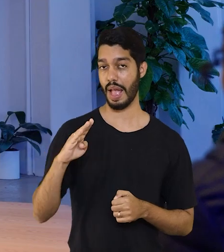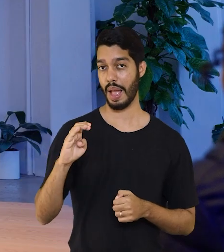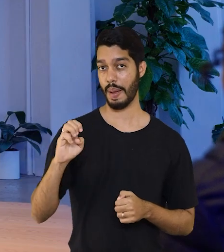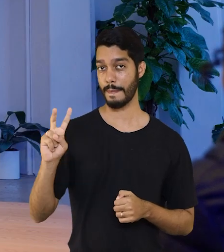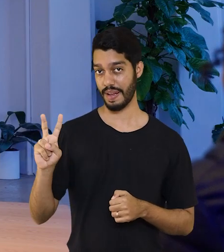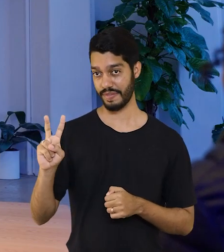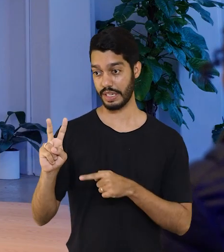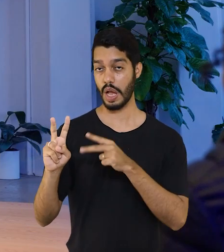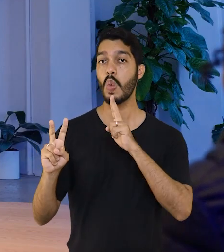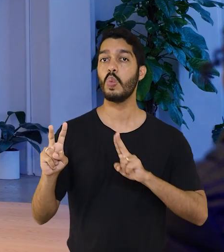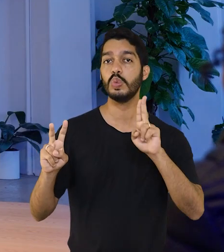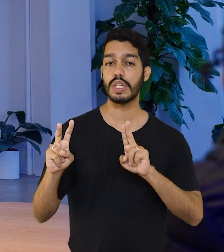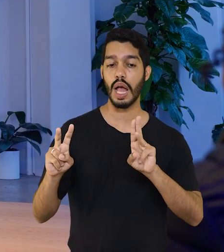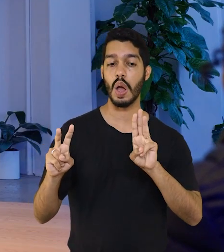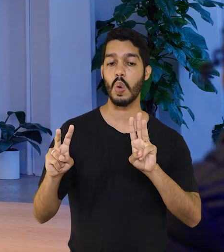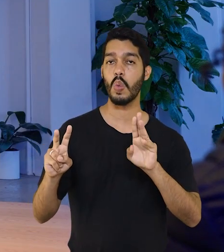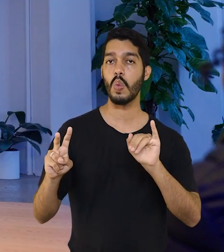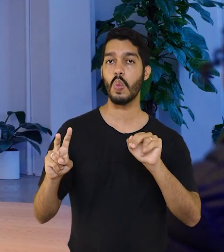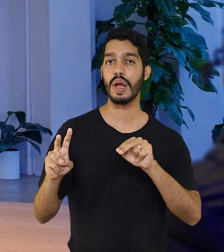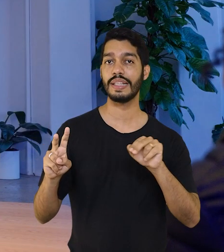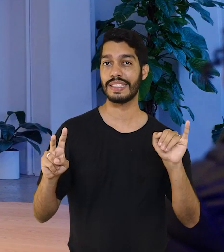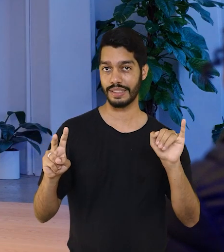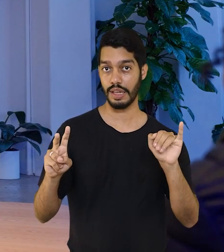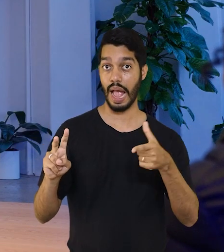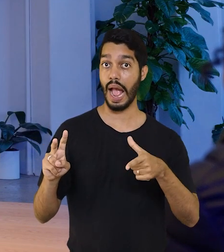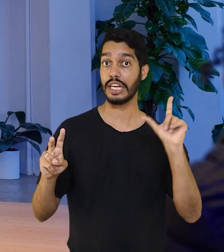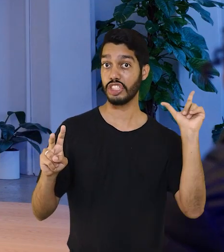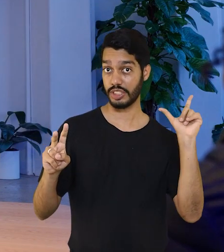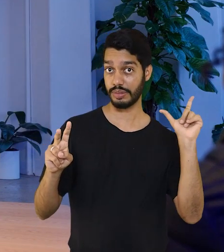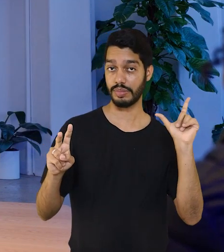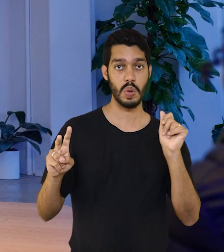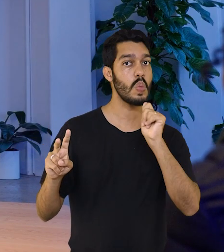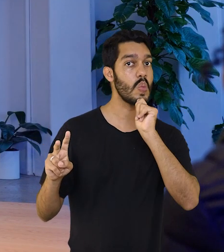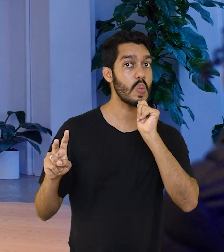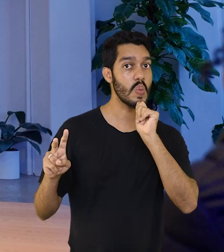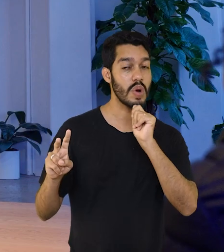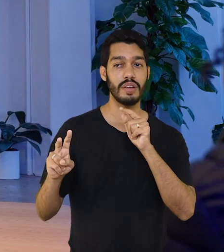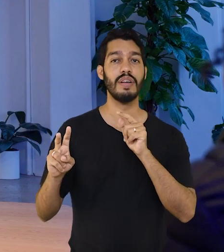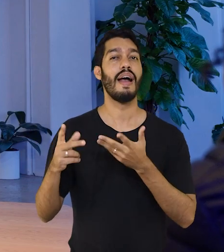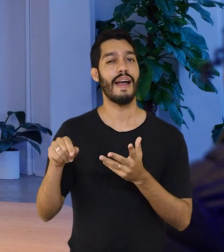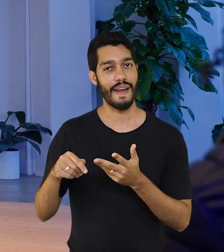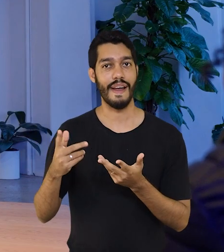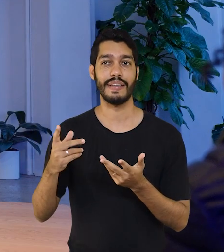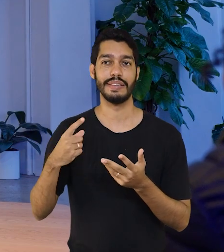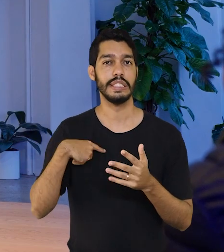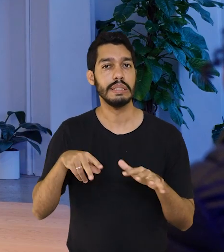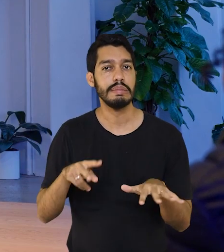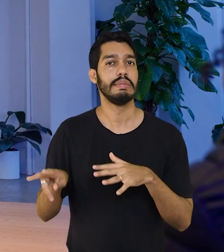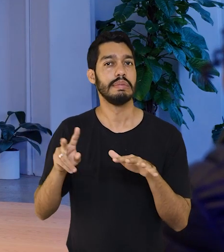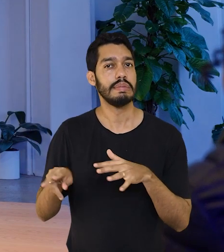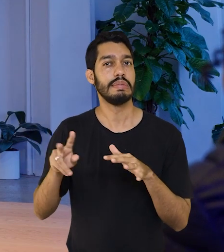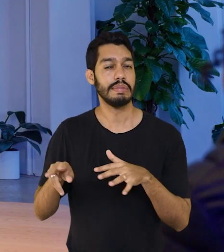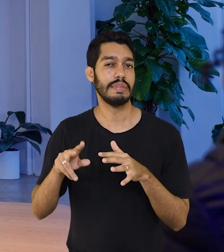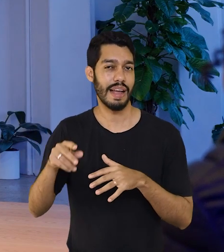usar o Winning, demorava 15 semanas. 15 semanas, gente. Pensa aí, 3 meses. Um trimestre